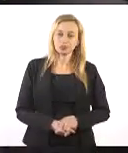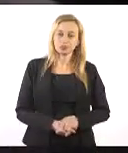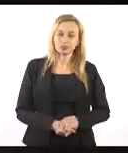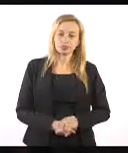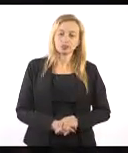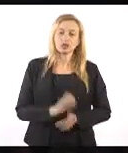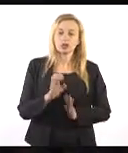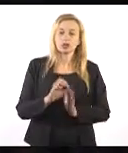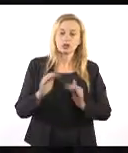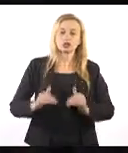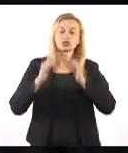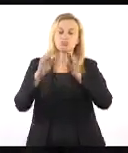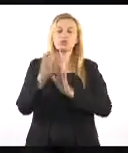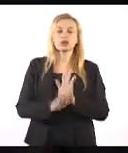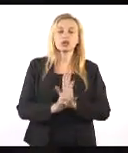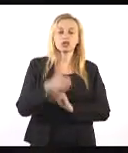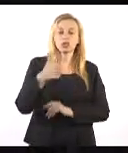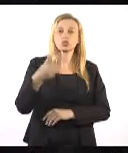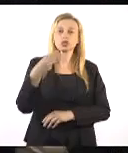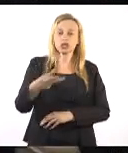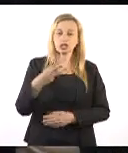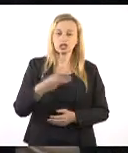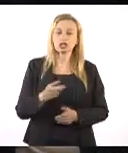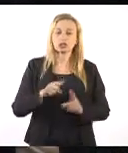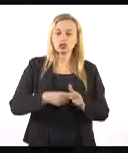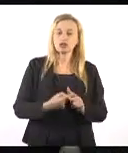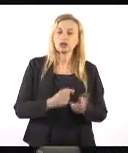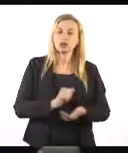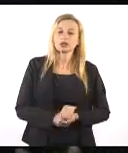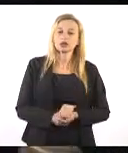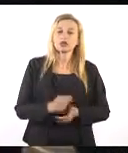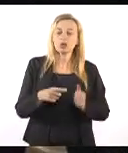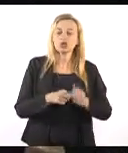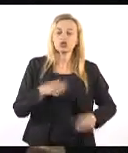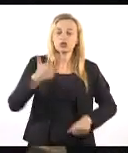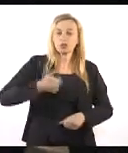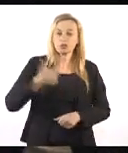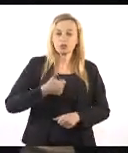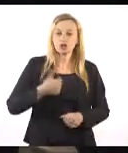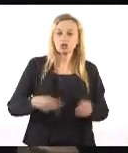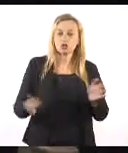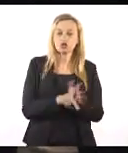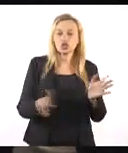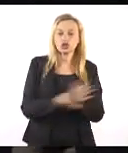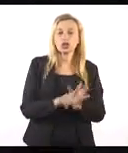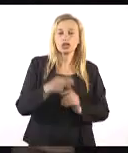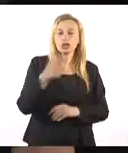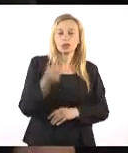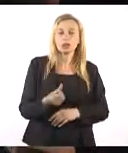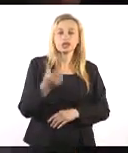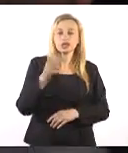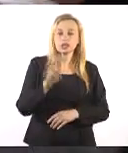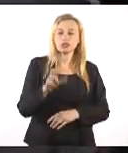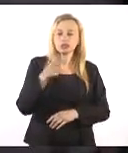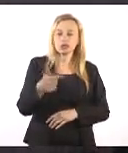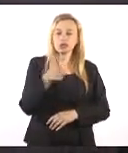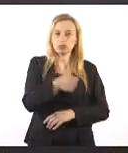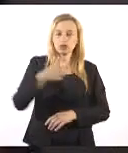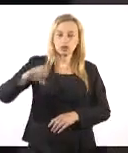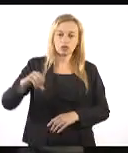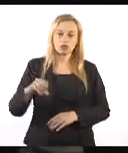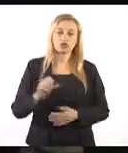Subemenda aglutinativa às emendas 1 e 3. Modifique-se o artigo 1º do projeto de lei 657/2019, passa a